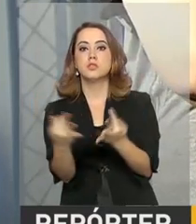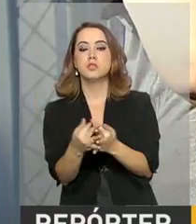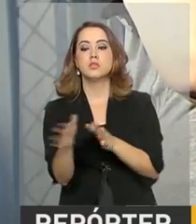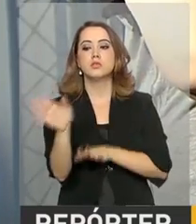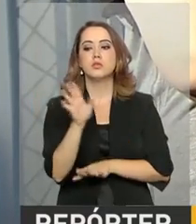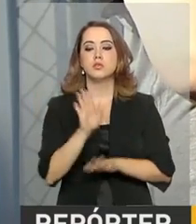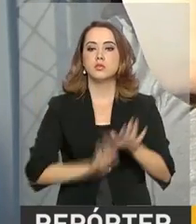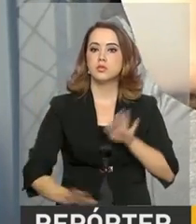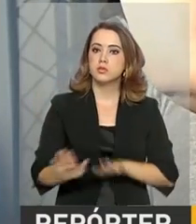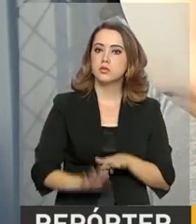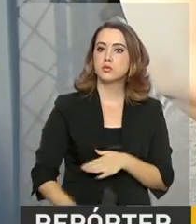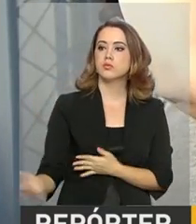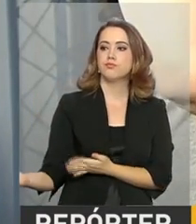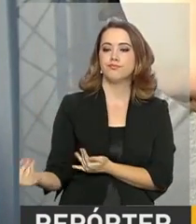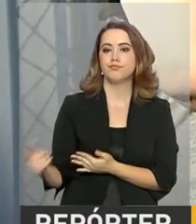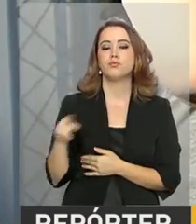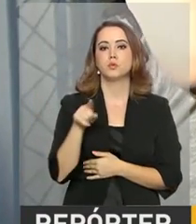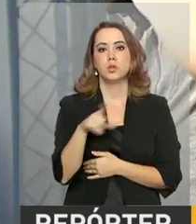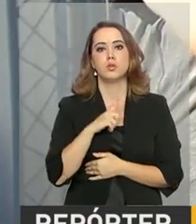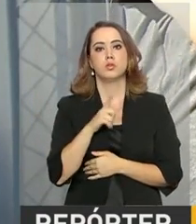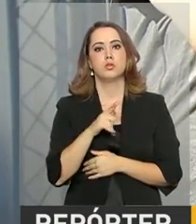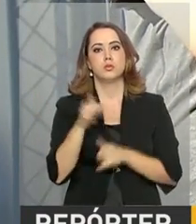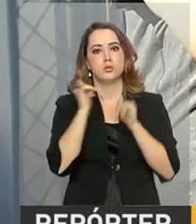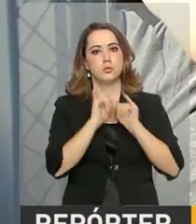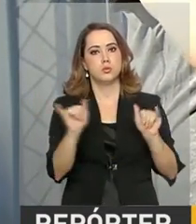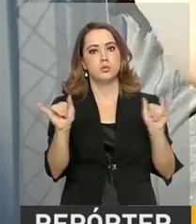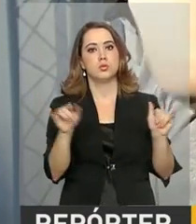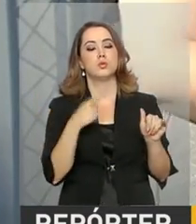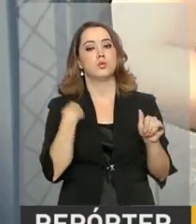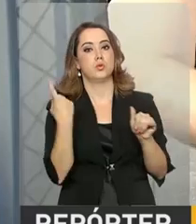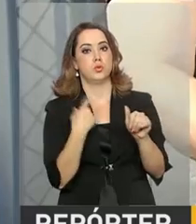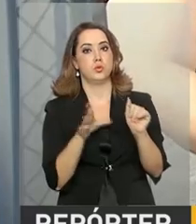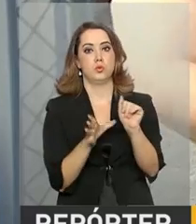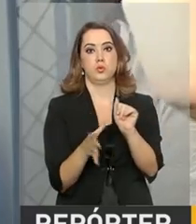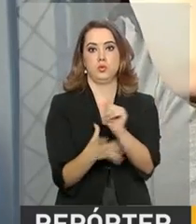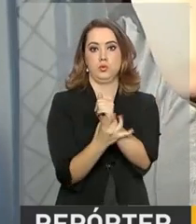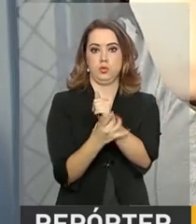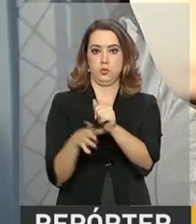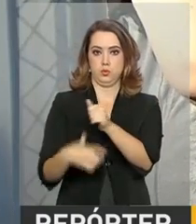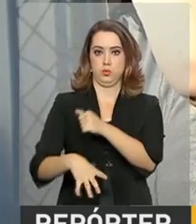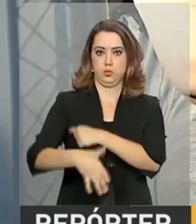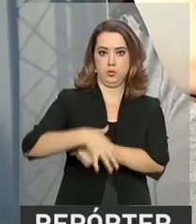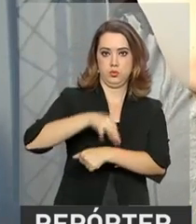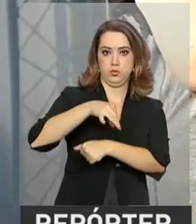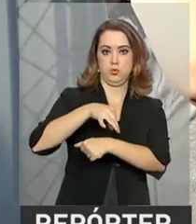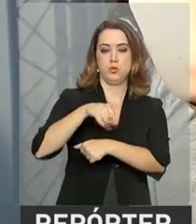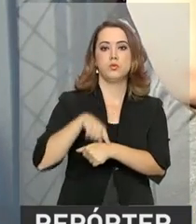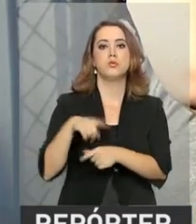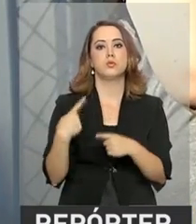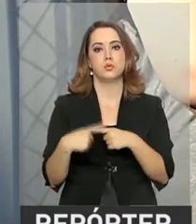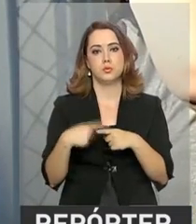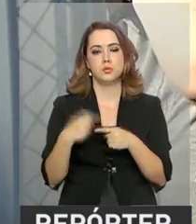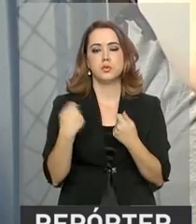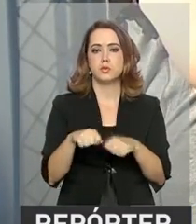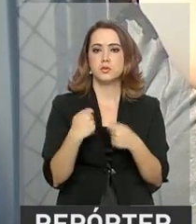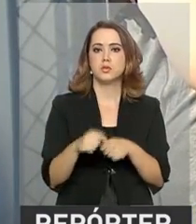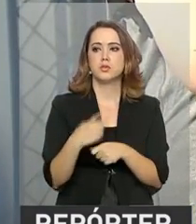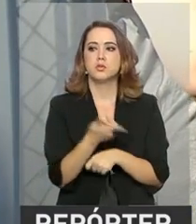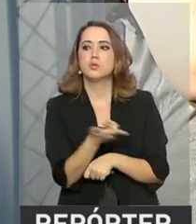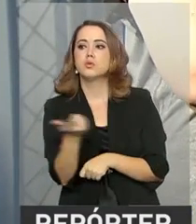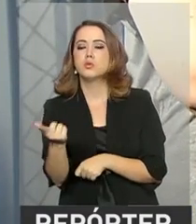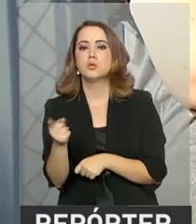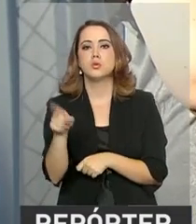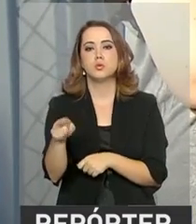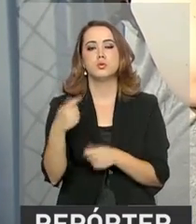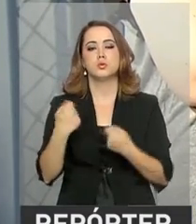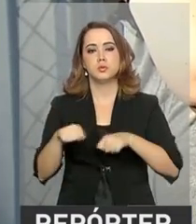gente distribuiu uma quantidade grande de materiais, empulseramos as crianças e também encaminhamos aquelas que necessitaram de atendimento para a equipe que